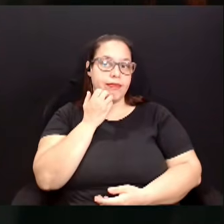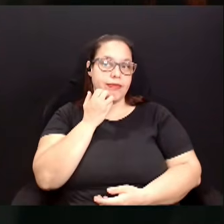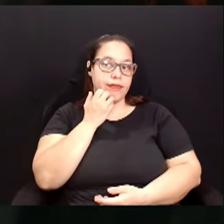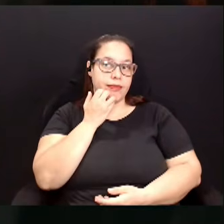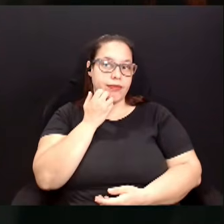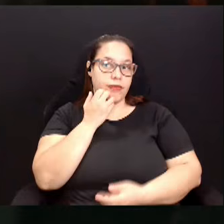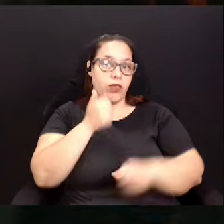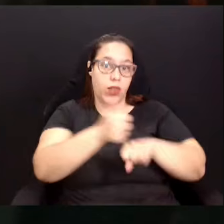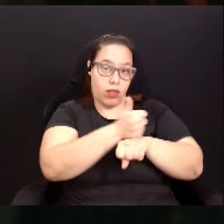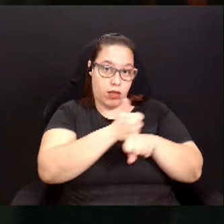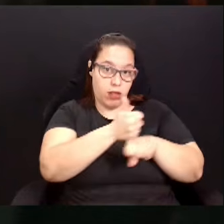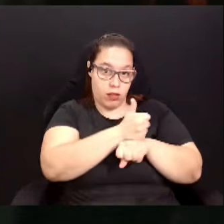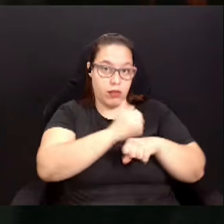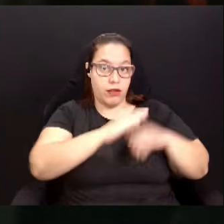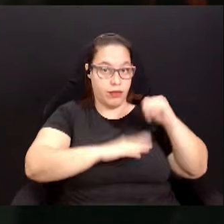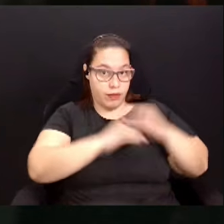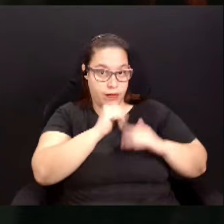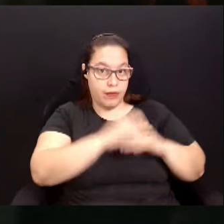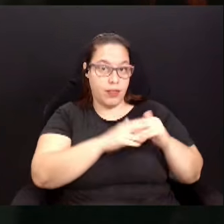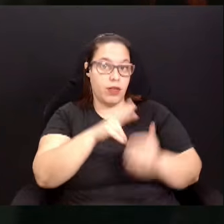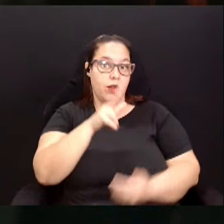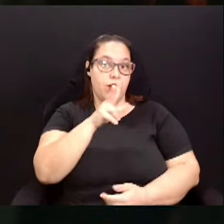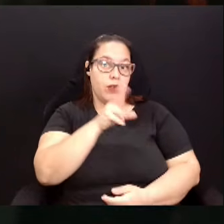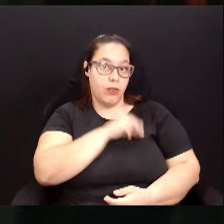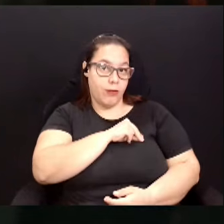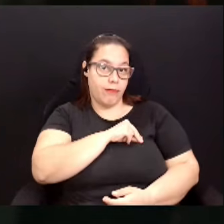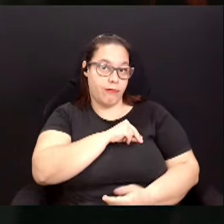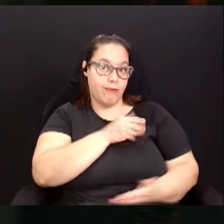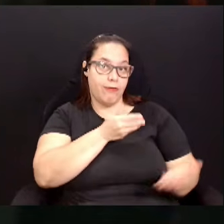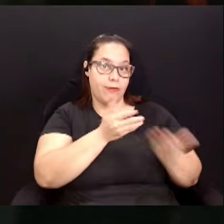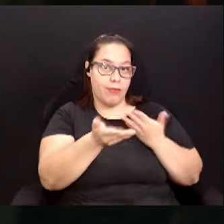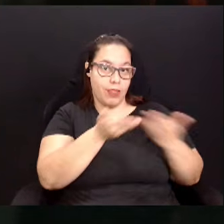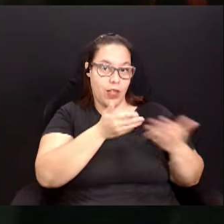profissional. Menina do céu, dinâmica do trabalho,